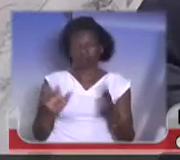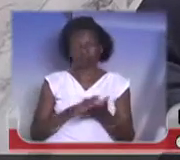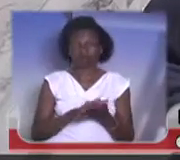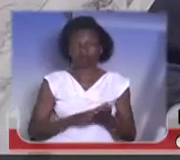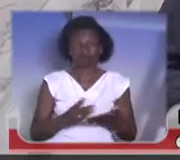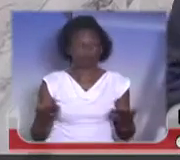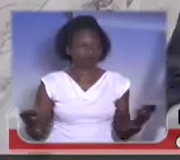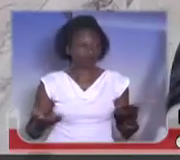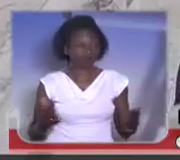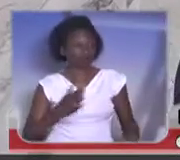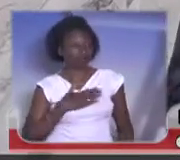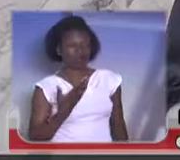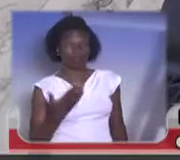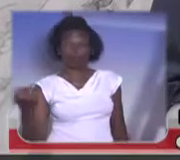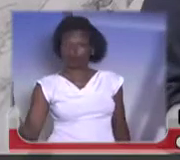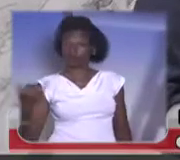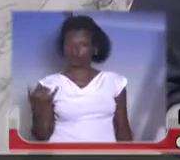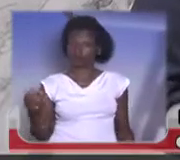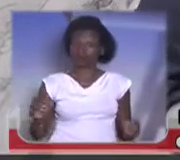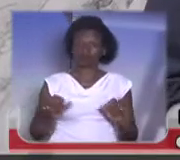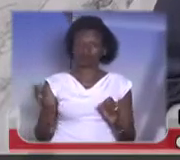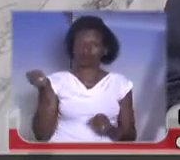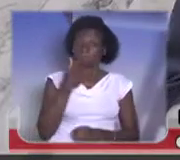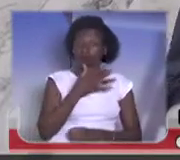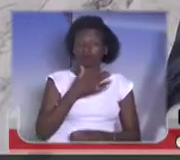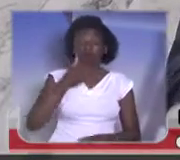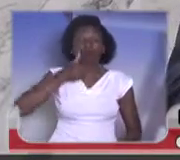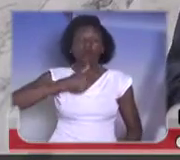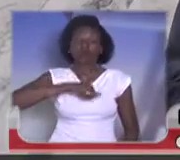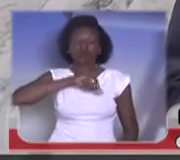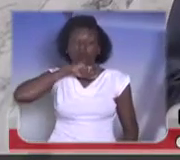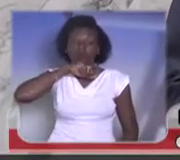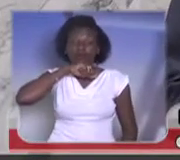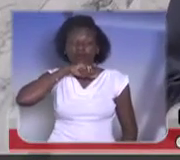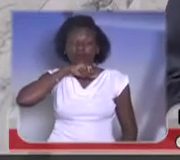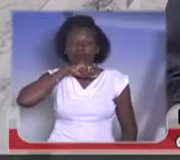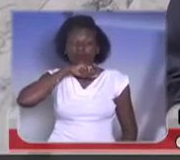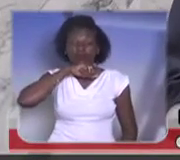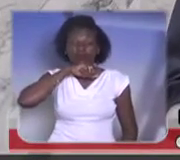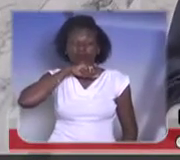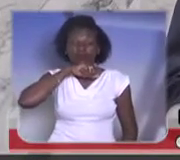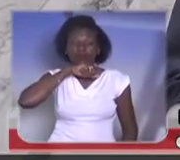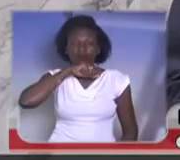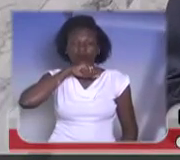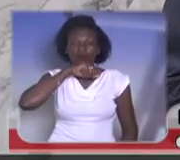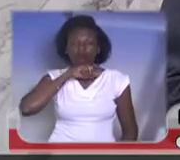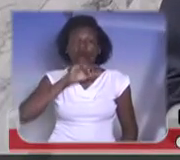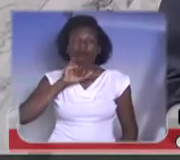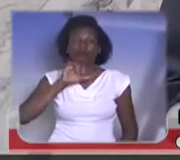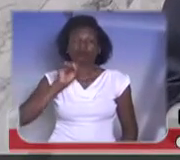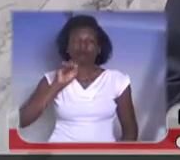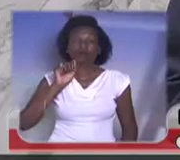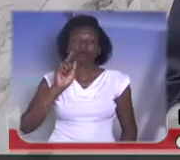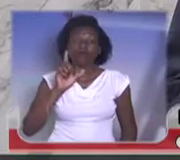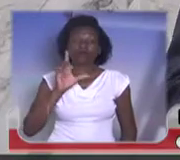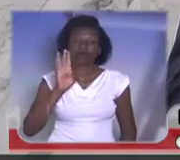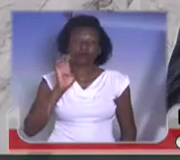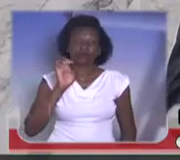aí com a notícia de que a a mãe da isabella nardoni